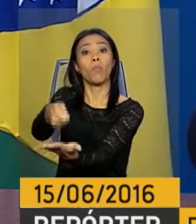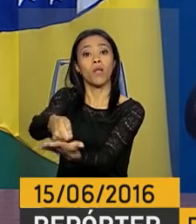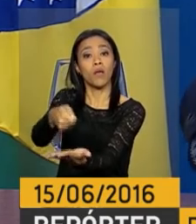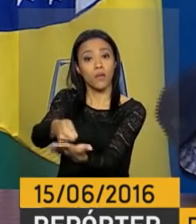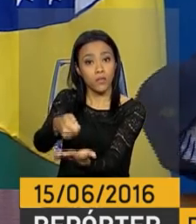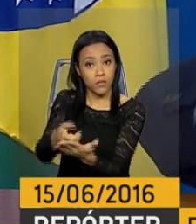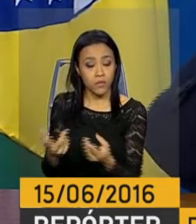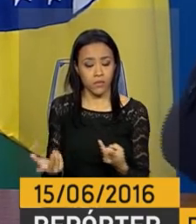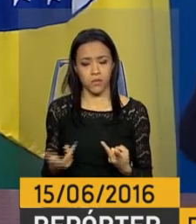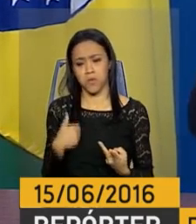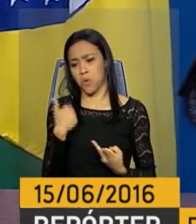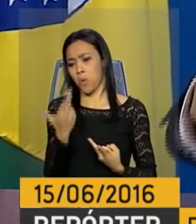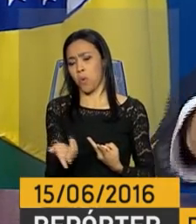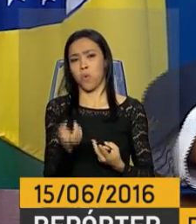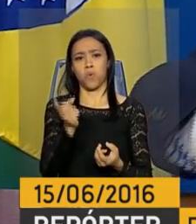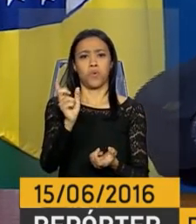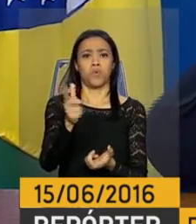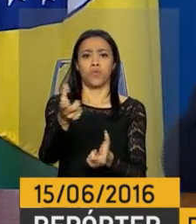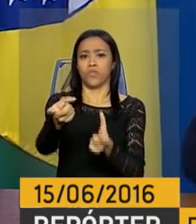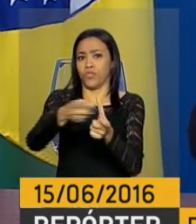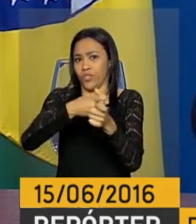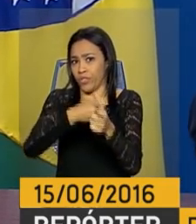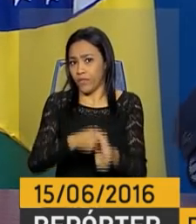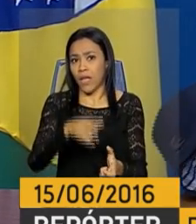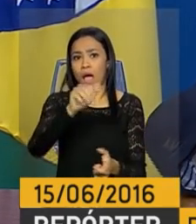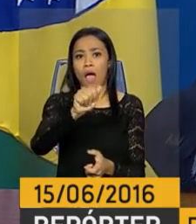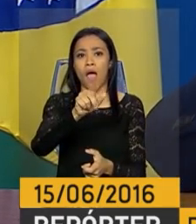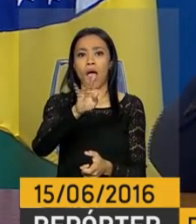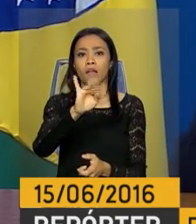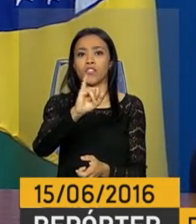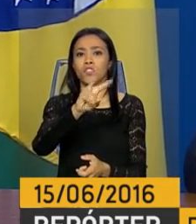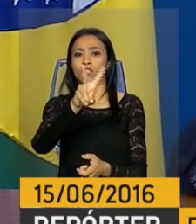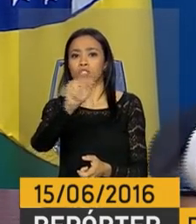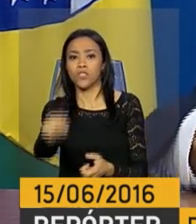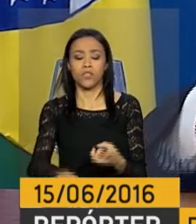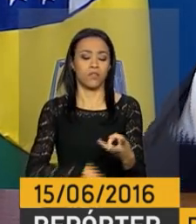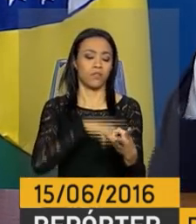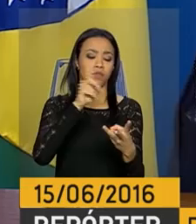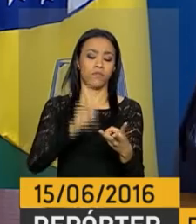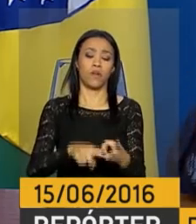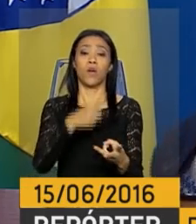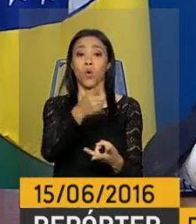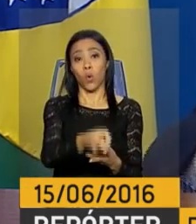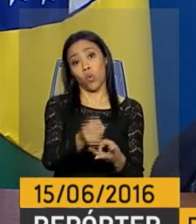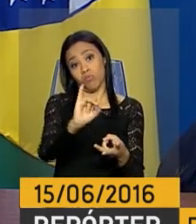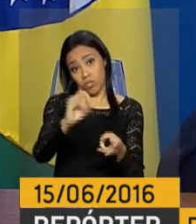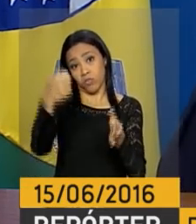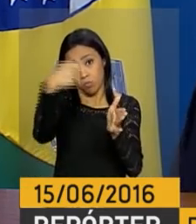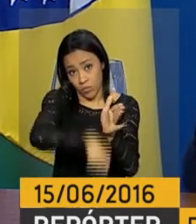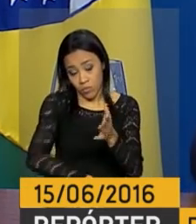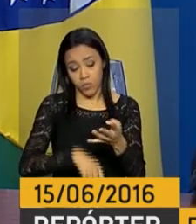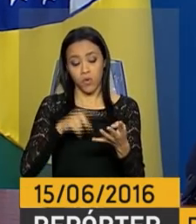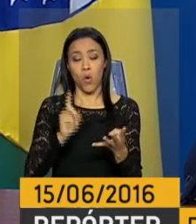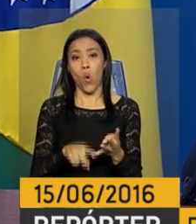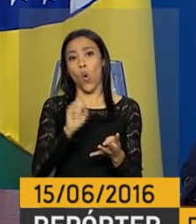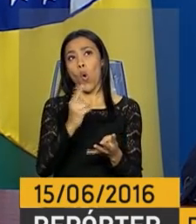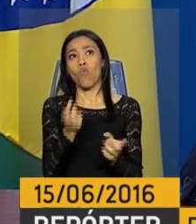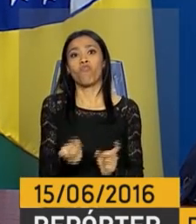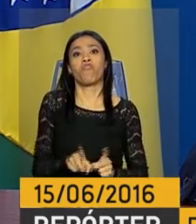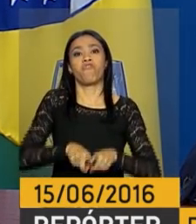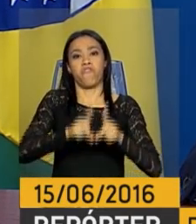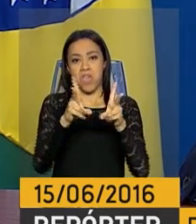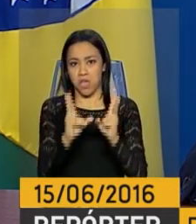efetivas, seja de dívida ativa, seja da eficácia de ciência da tributação, seja por venda de ativos, seja